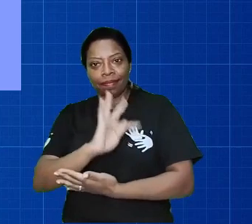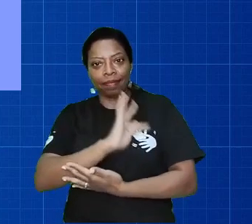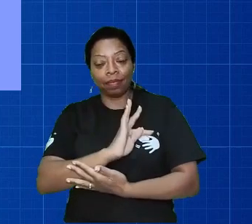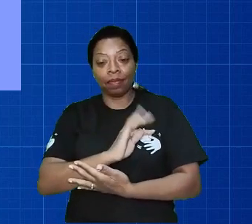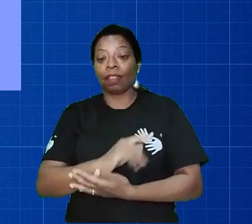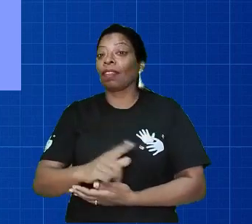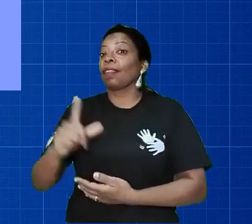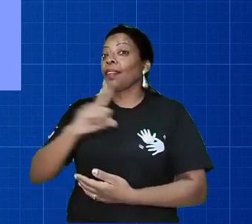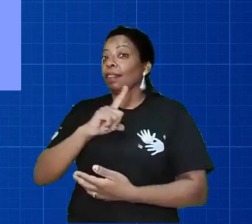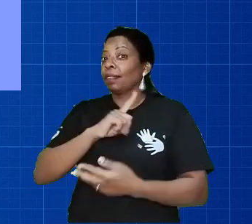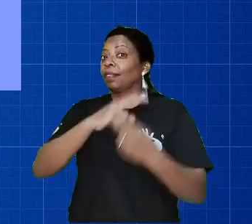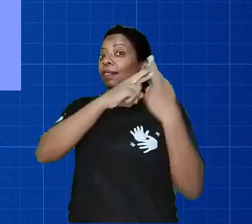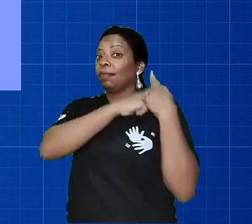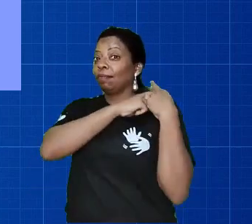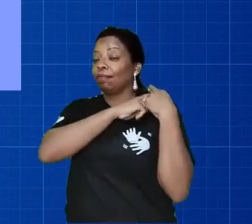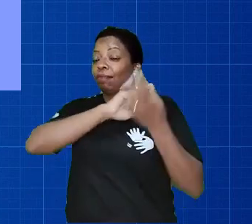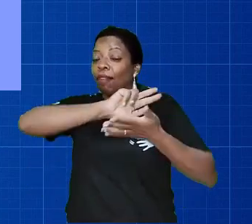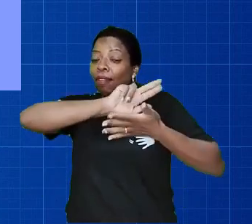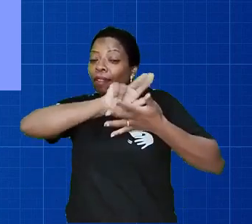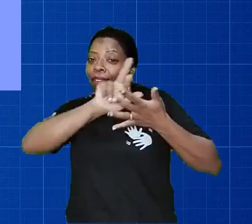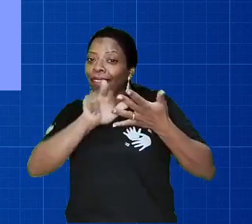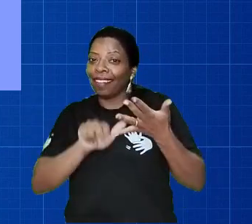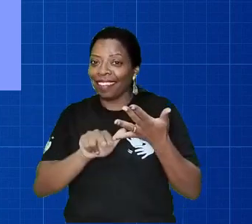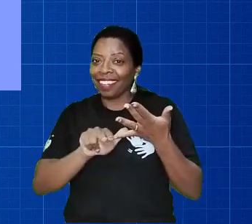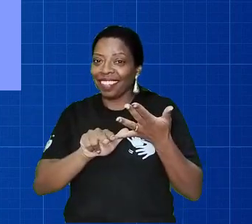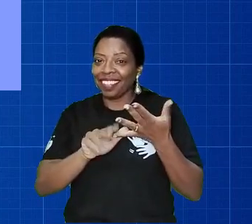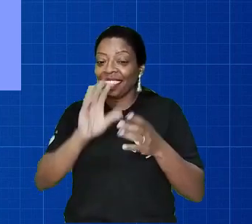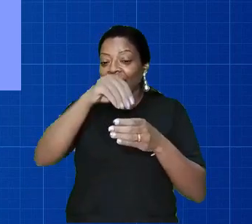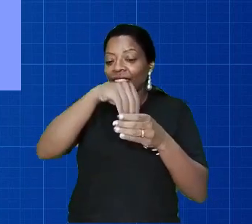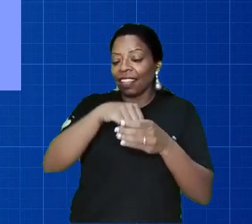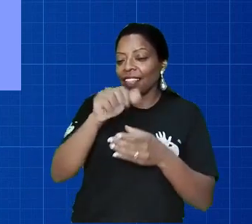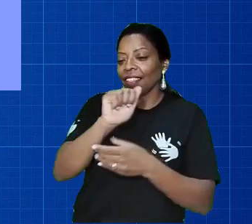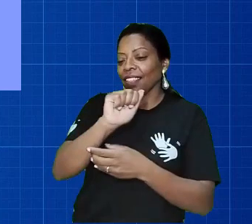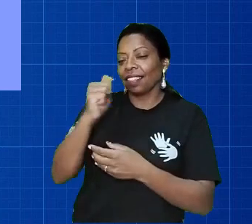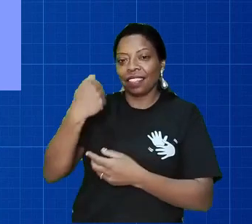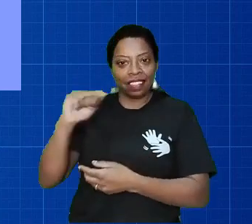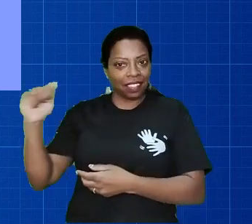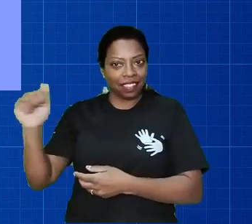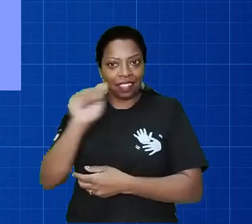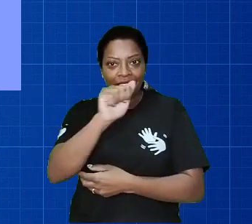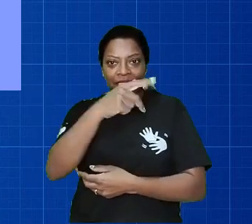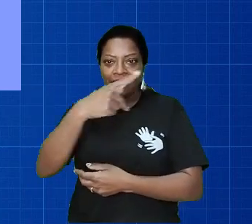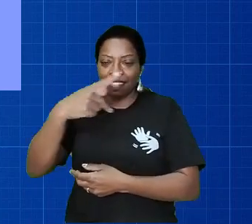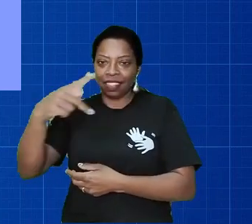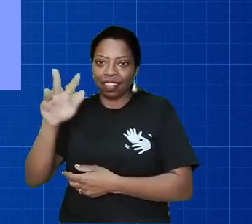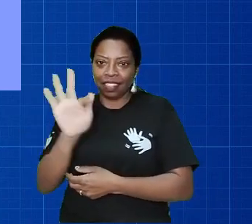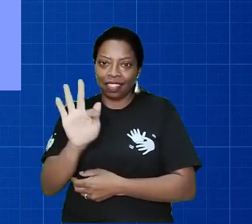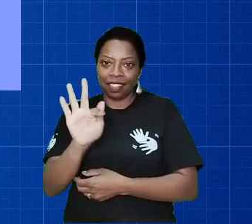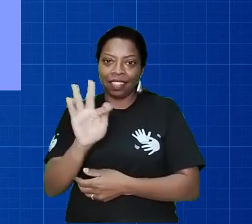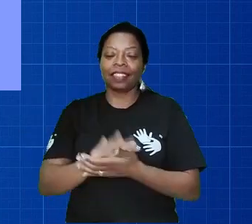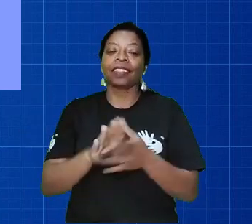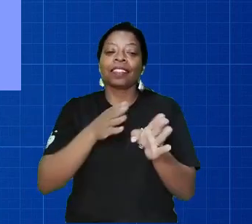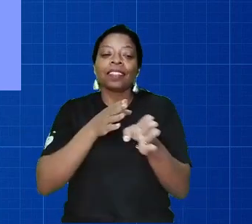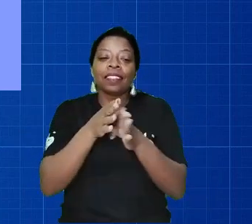diversas responsabilidades na APPF, como orientar e acompanhar